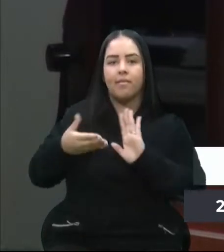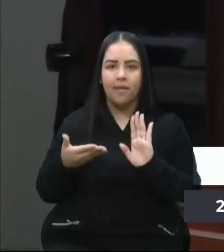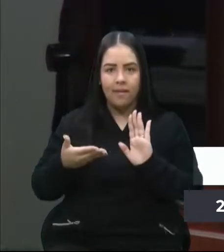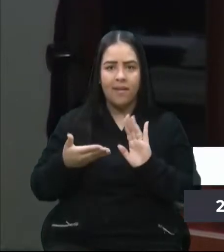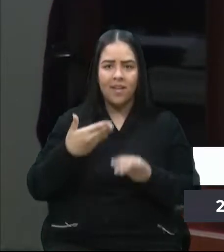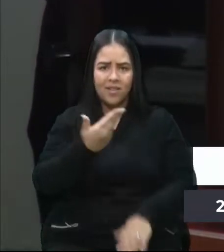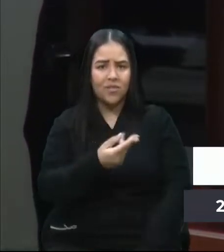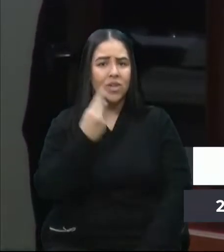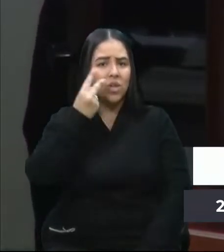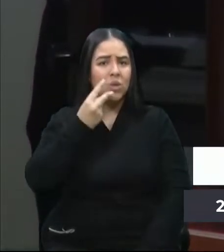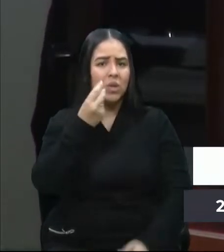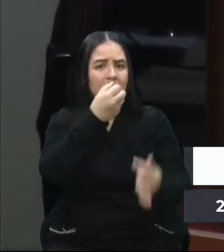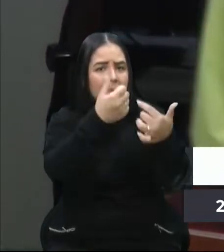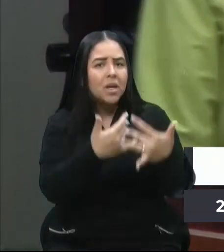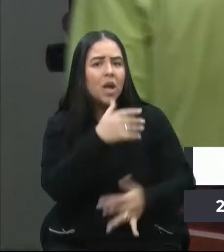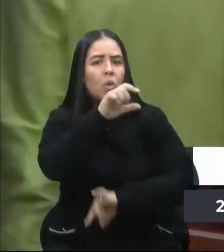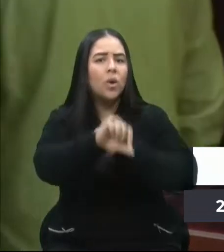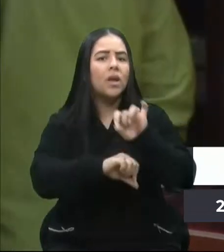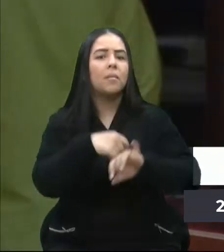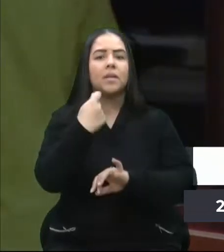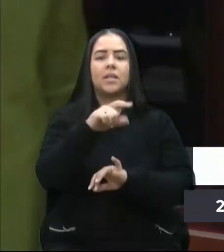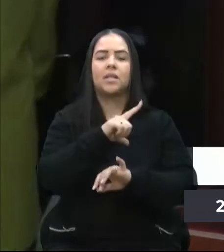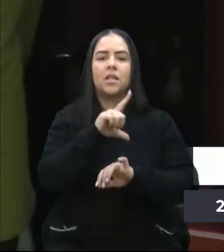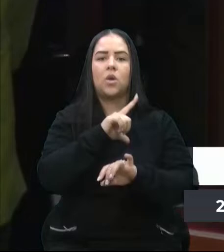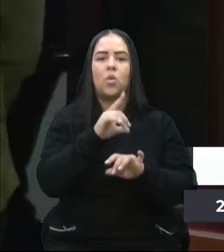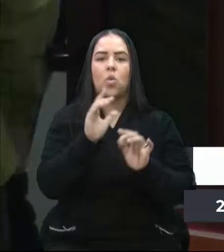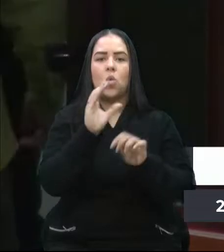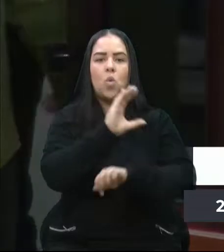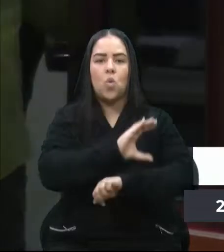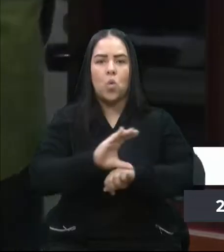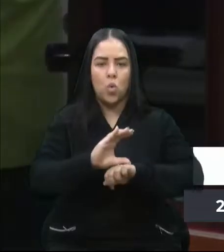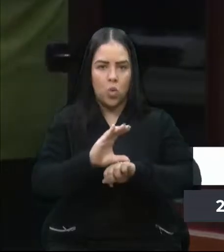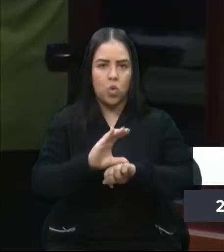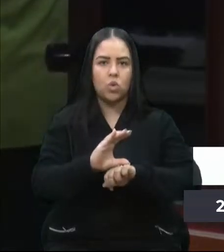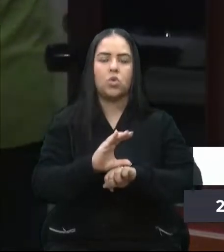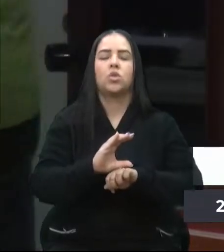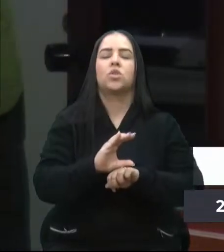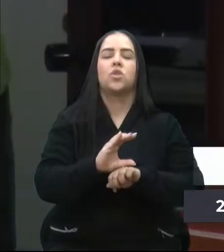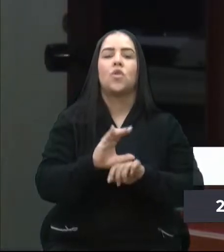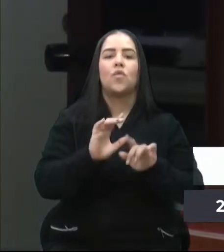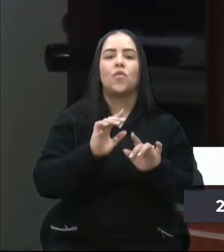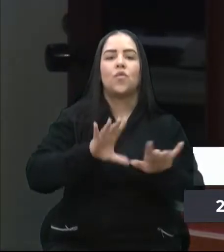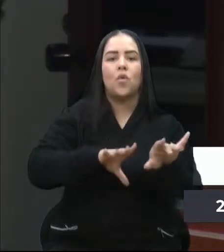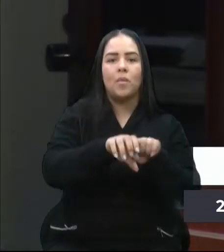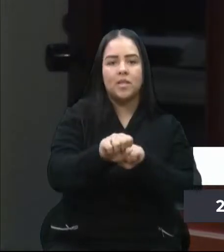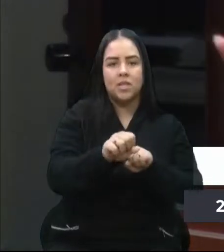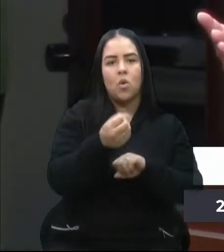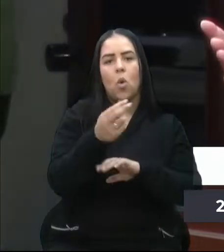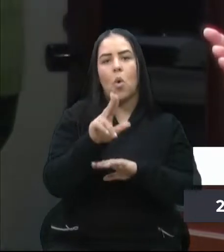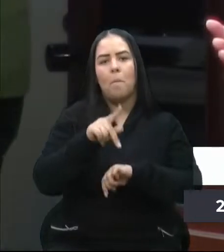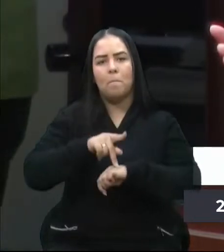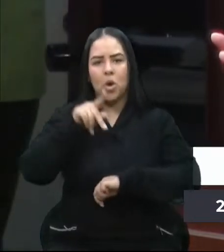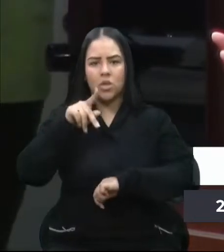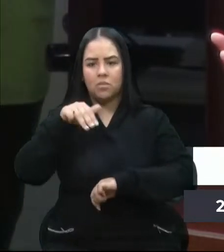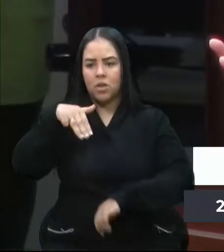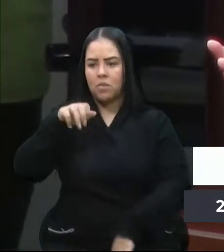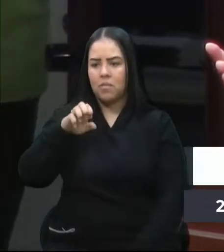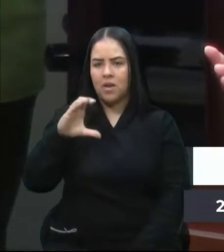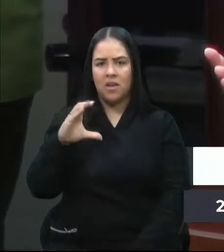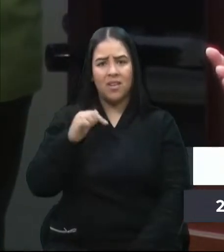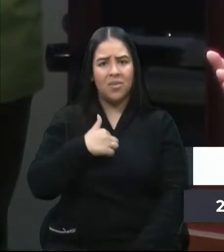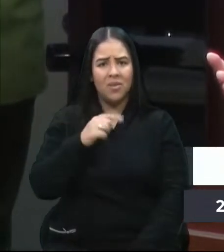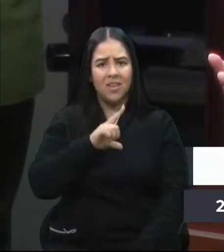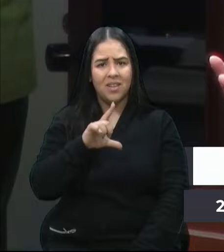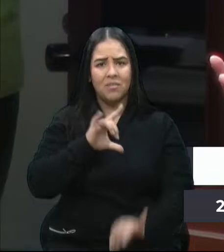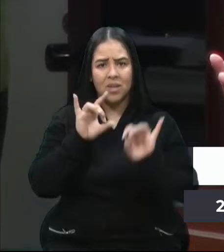vereador, ela diz o seguinte: possuir o curso de graduação ou em nível de pós-graduação devidamente reconhecido pelo MEC. Eu tenho especialização